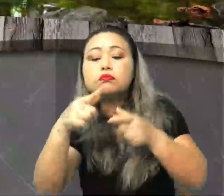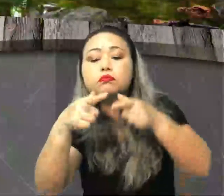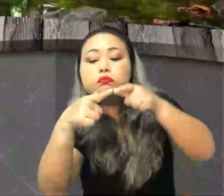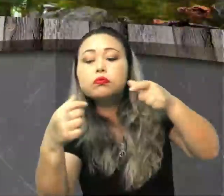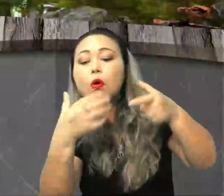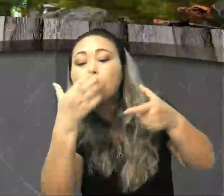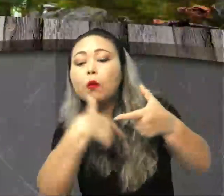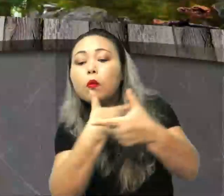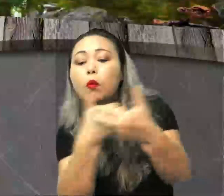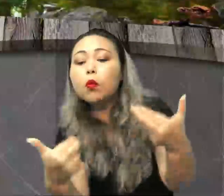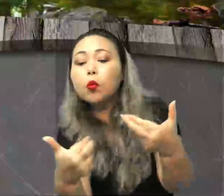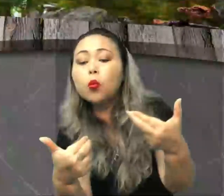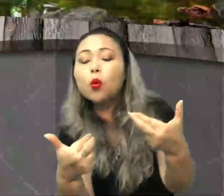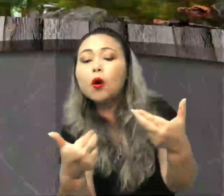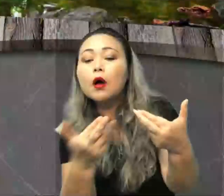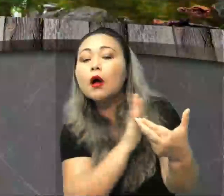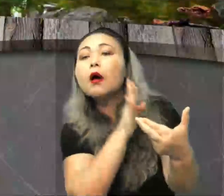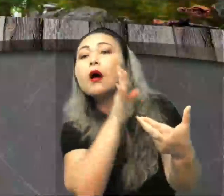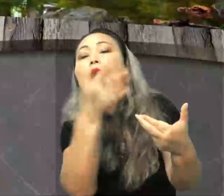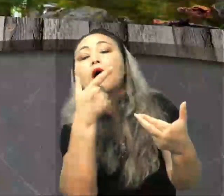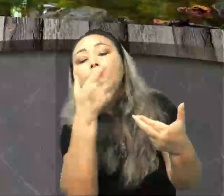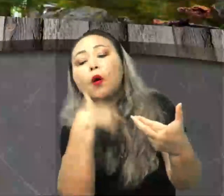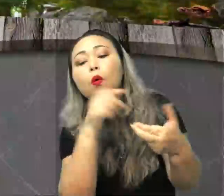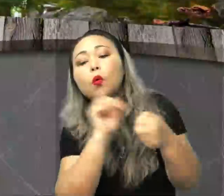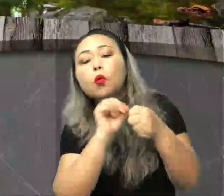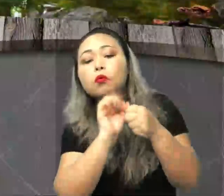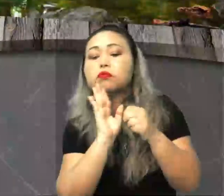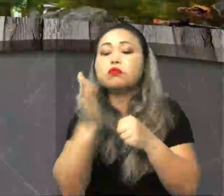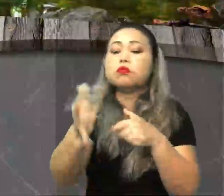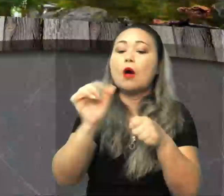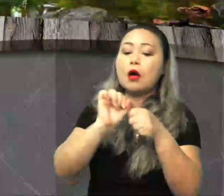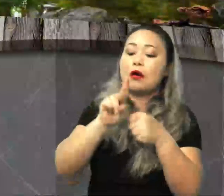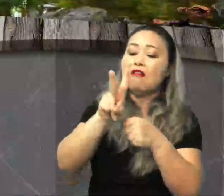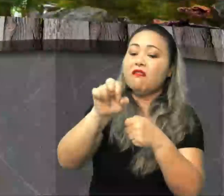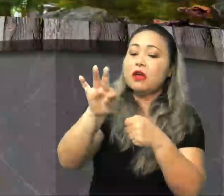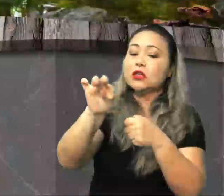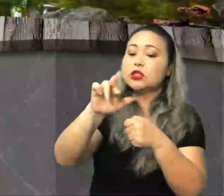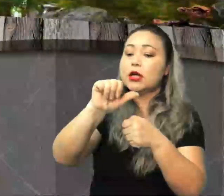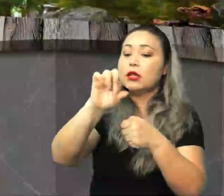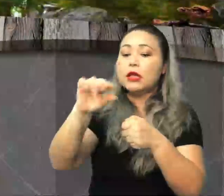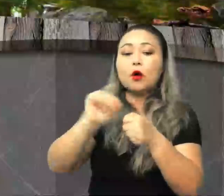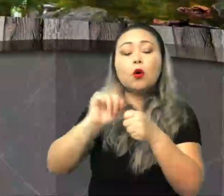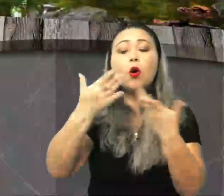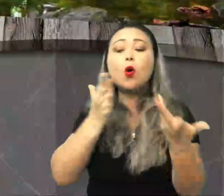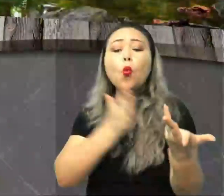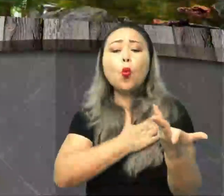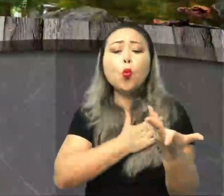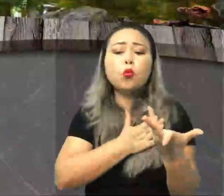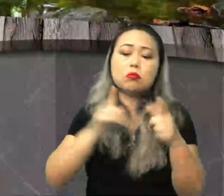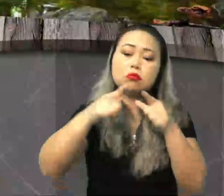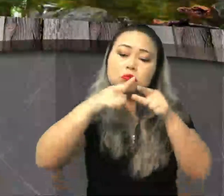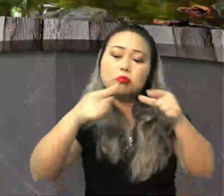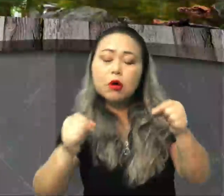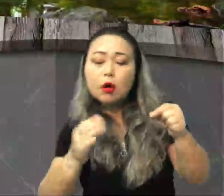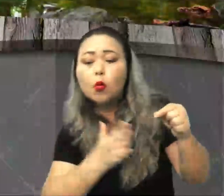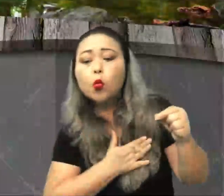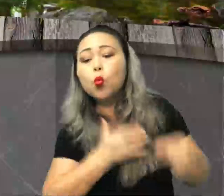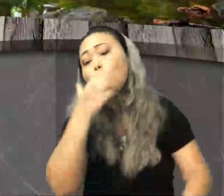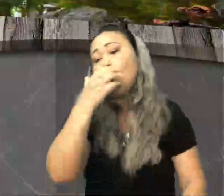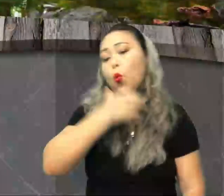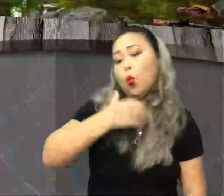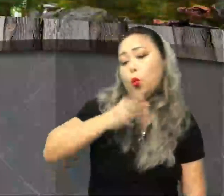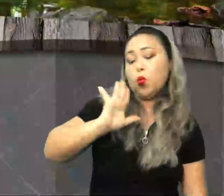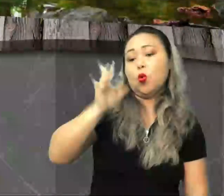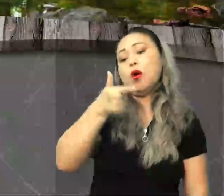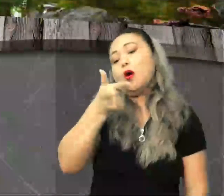de frutos. Elas vão se alimentar de partes distintas dos vegetais. Algumas gostam das folhas, algumas vão gostar dos frutos,